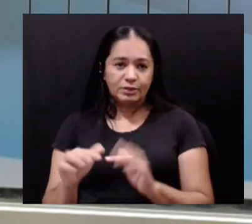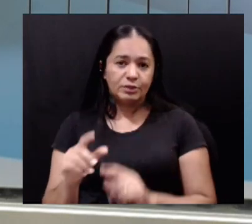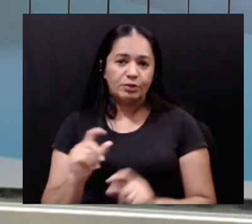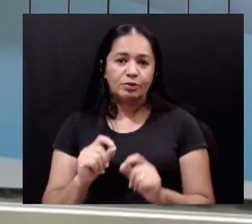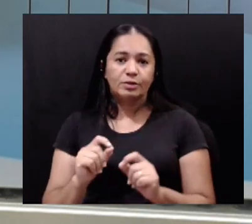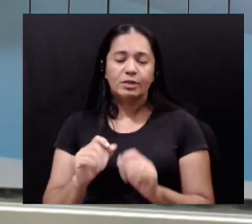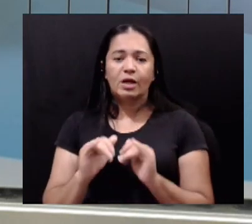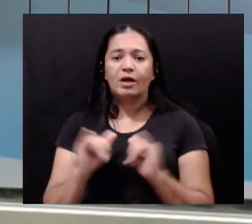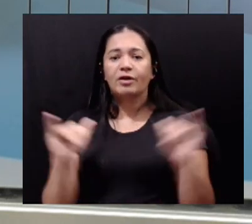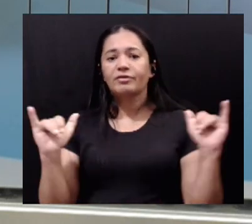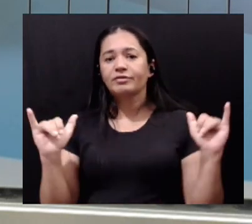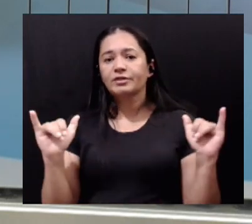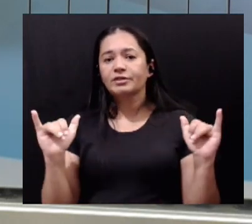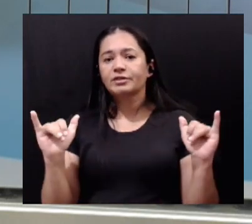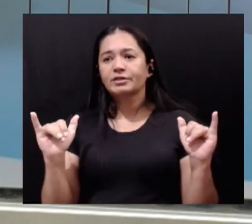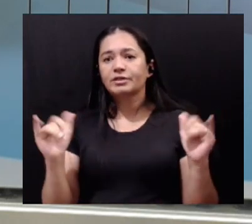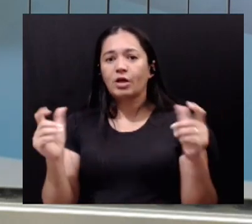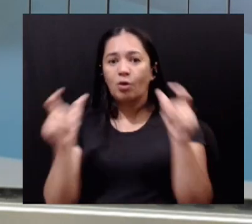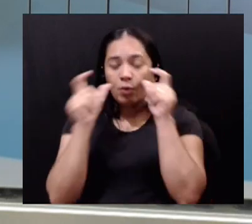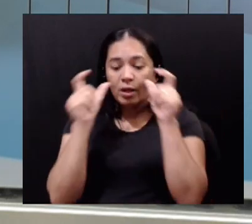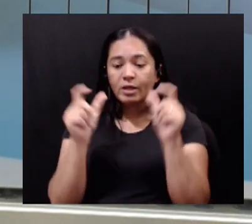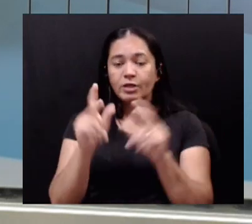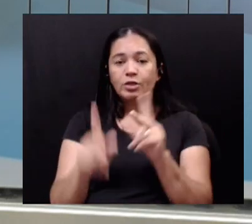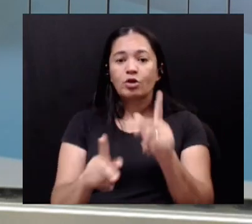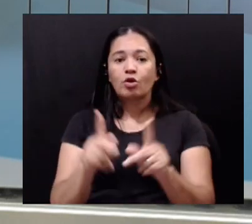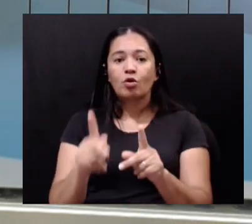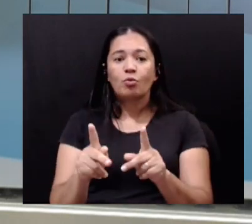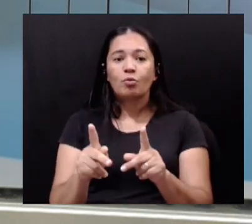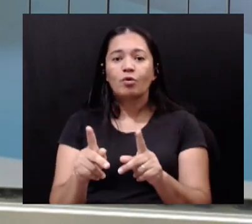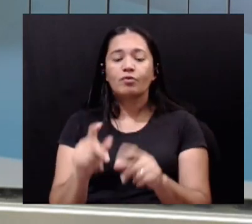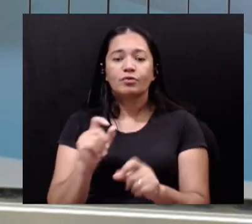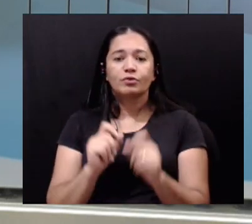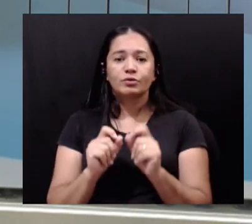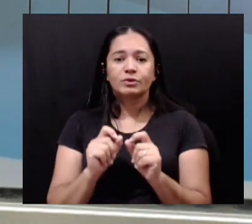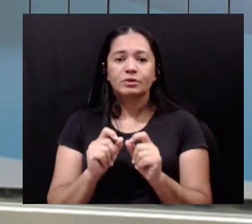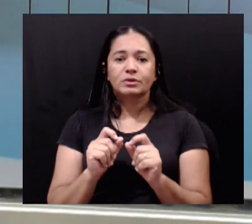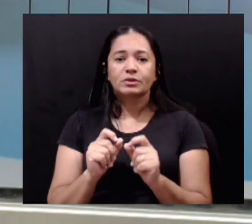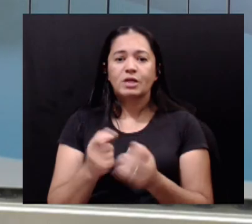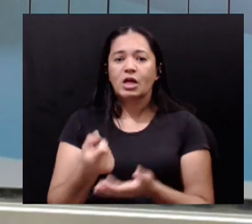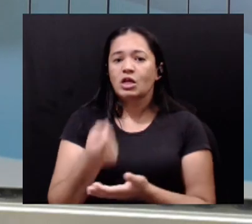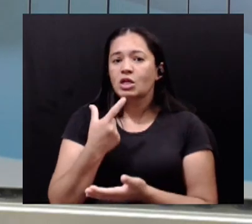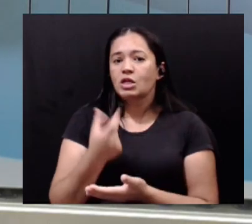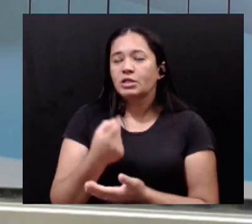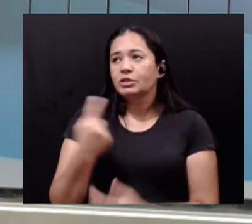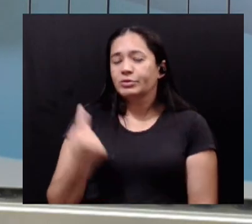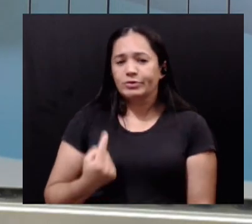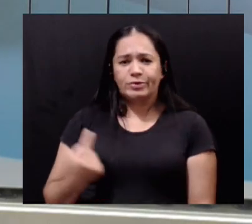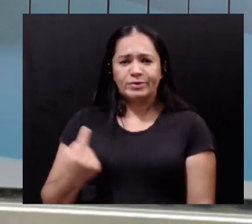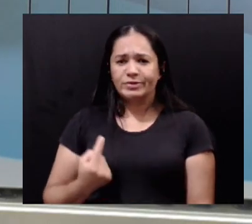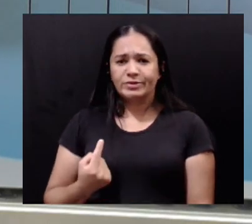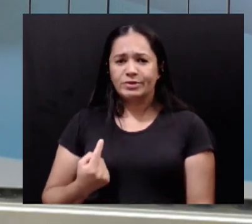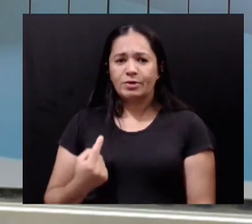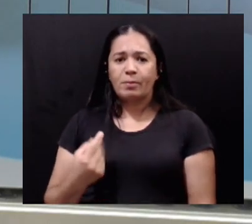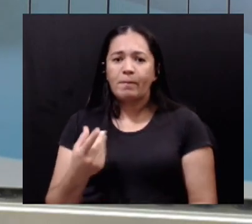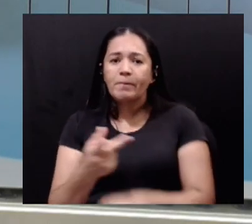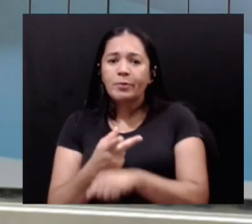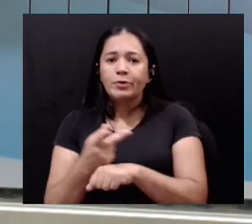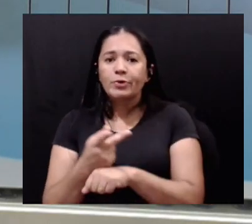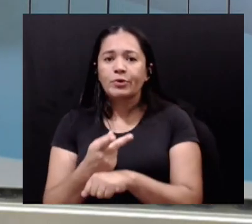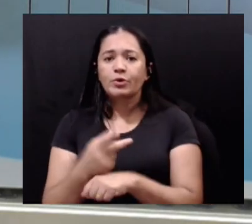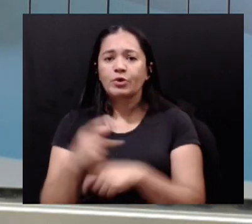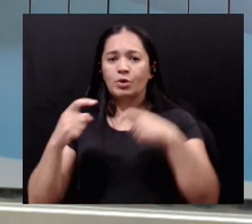recado, né, um alerta para que a população também nunca se automedique nesses casos, procure um gastro, né,